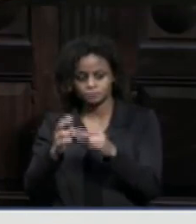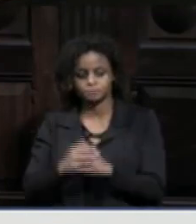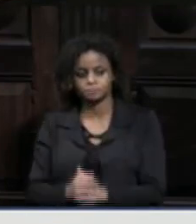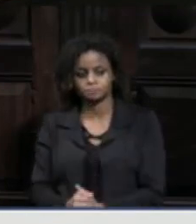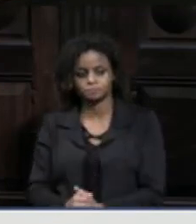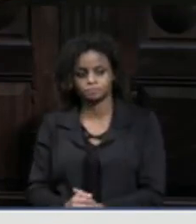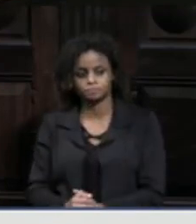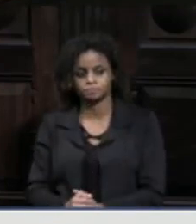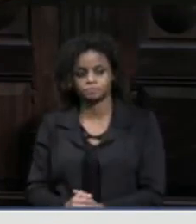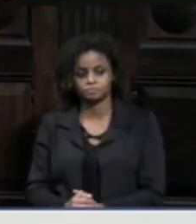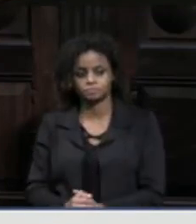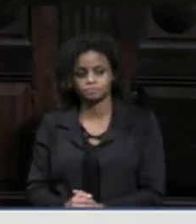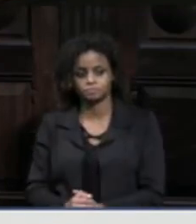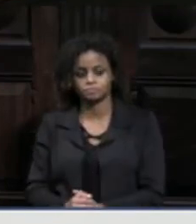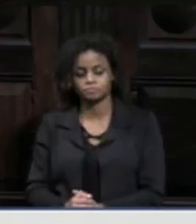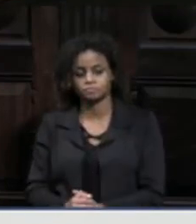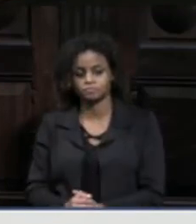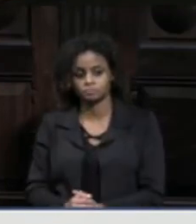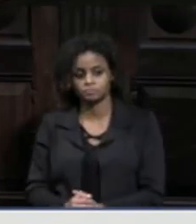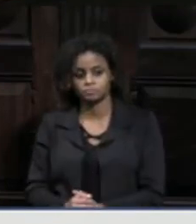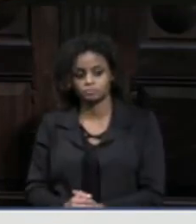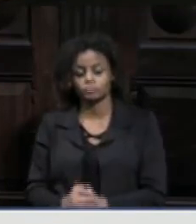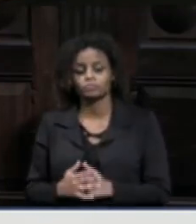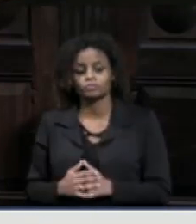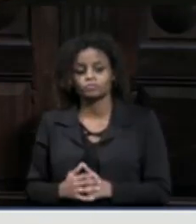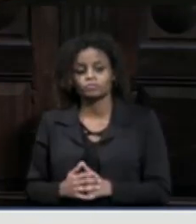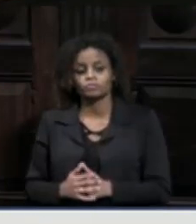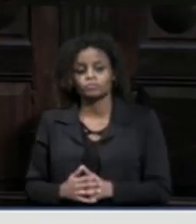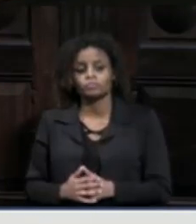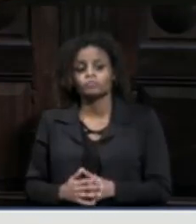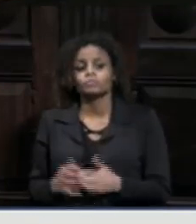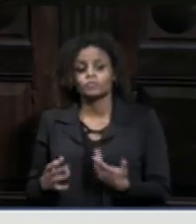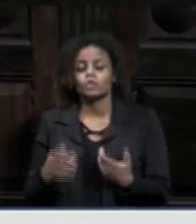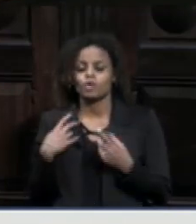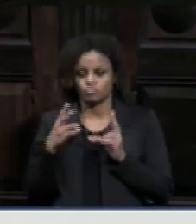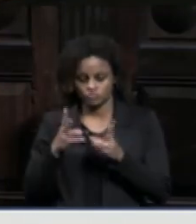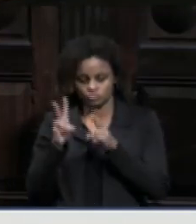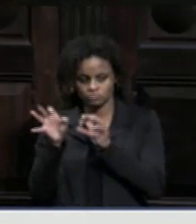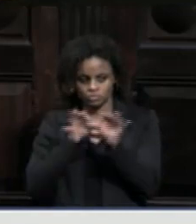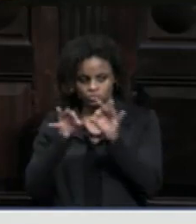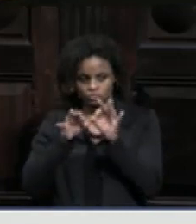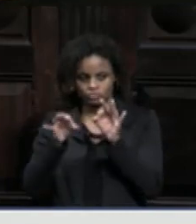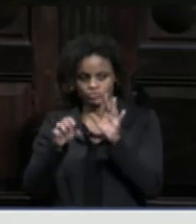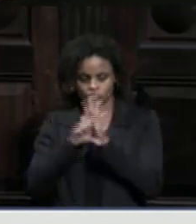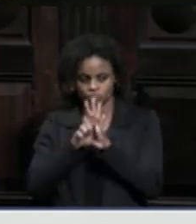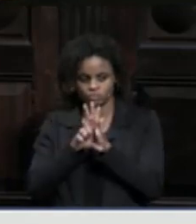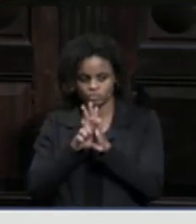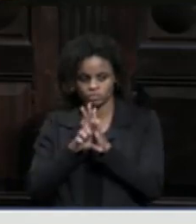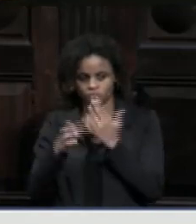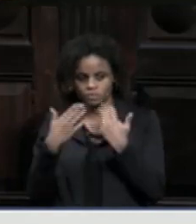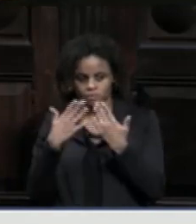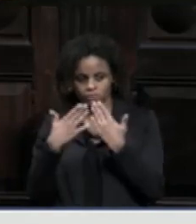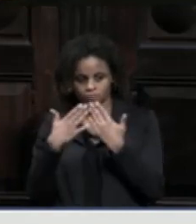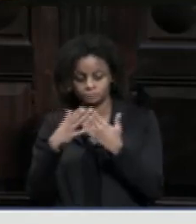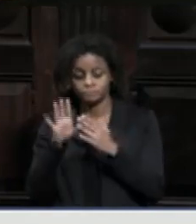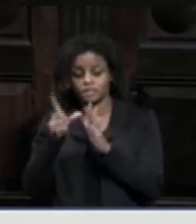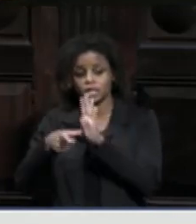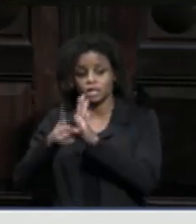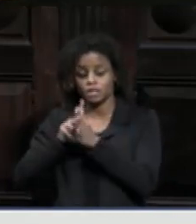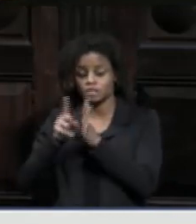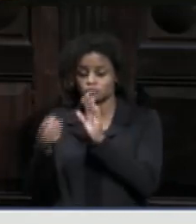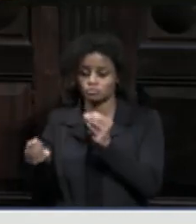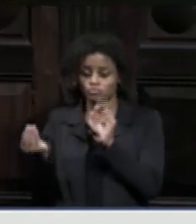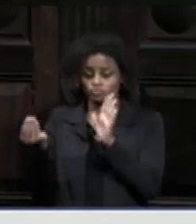emendar. Então coloquei isso para ele no telefone. Falei: então, deputado, a gente vai dar encaminhamento ao projeto e antes dele voltar à